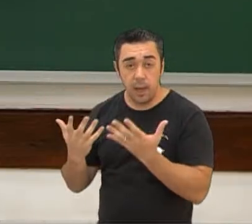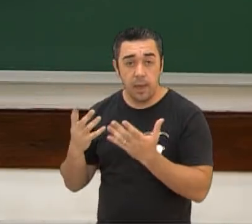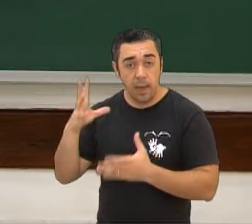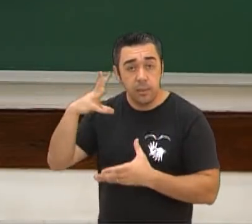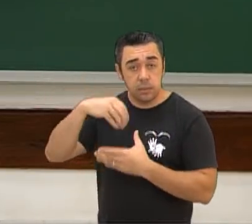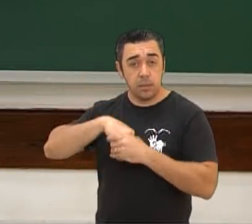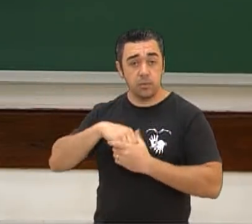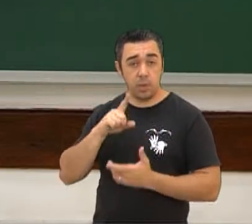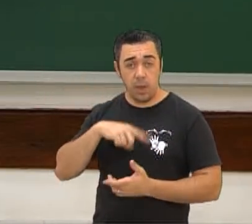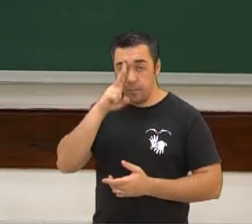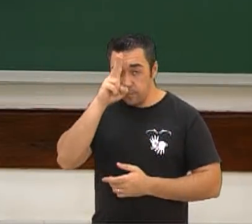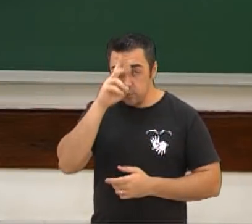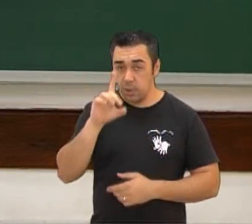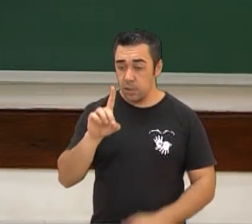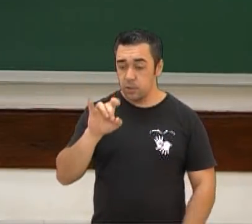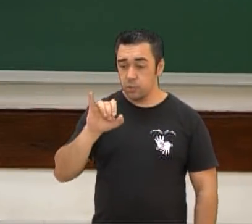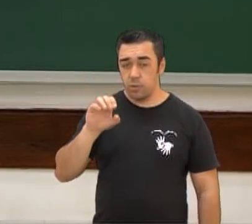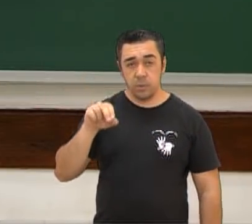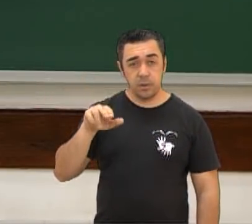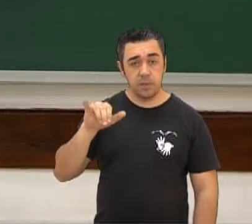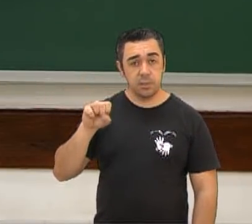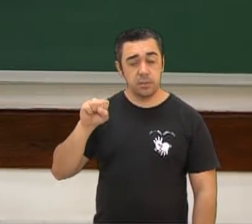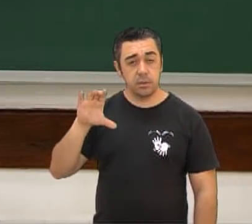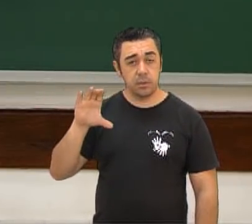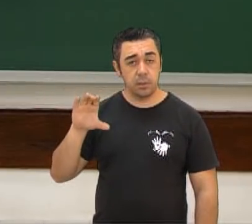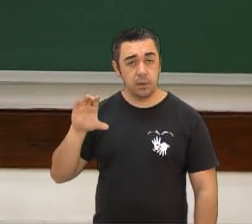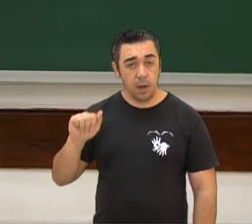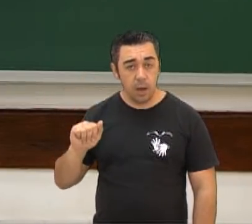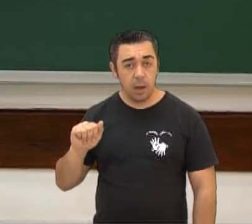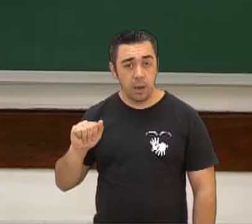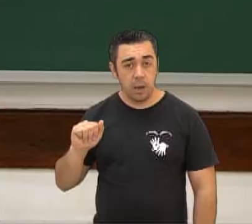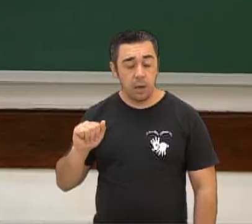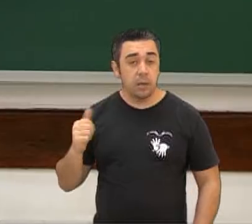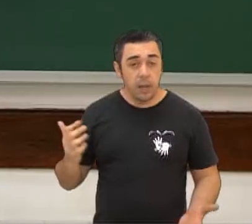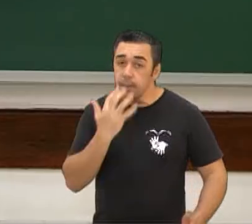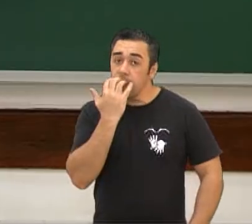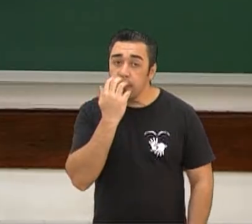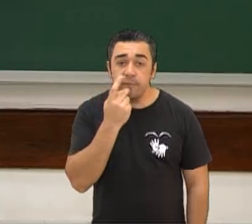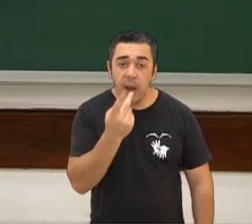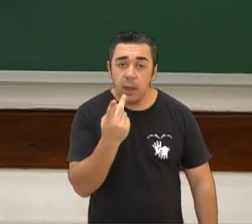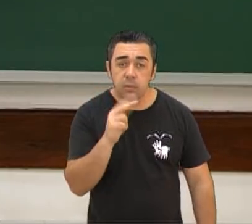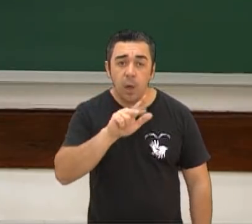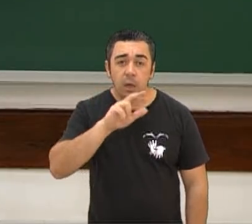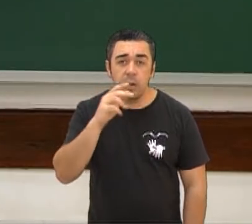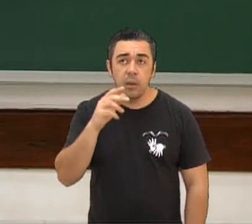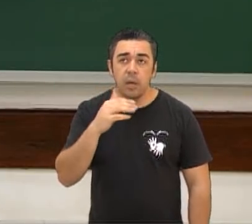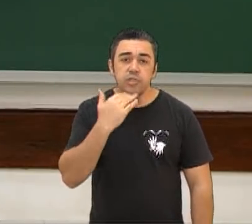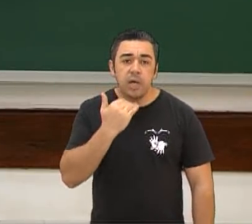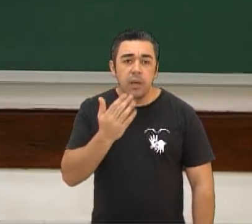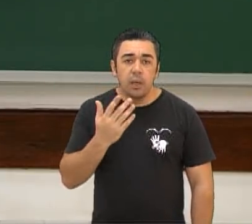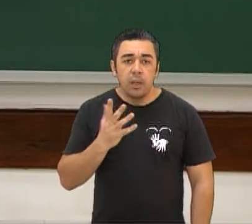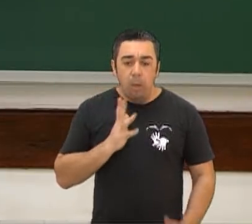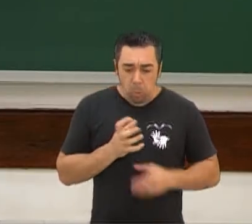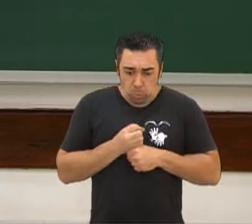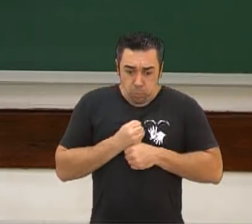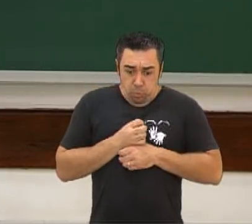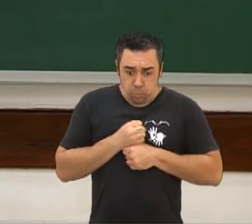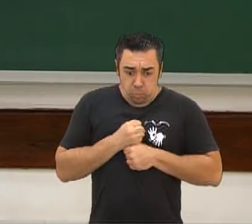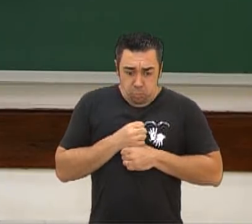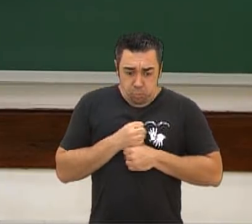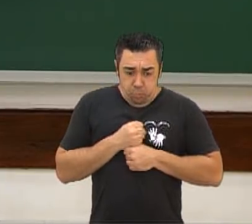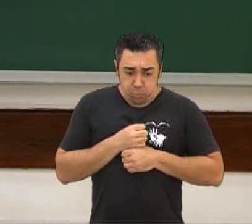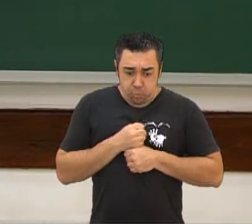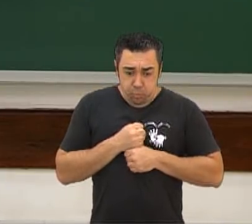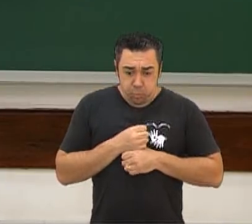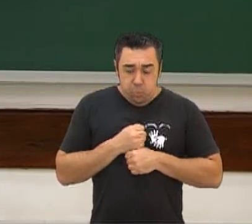dionisíaca ali também. E não adianta fingir que não existe, segundo Nietzsche, e também não adianta querer, né, ficar forçando o